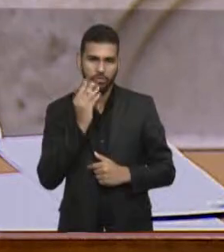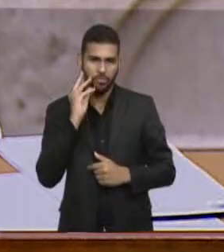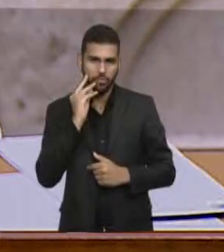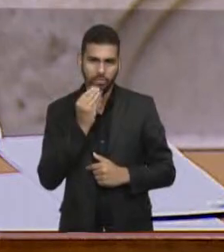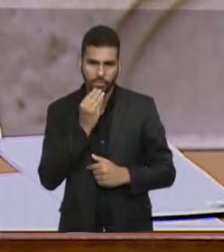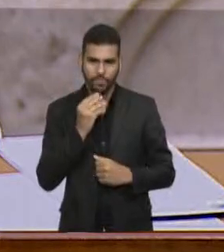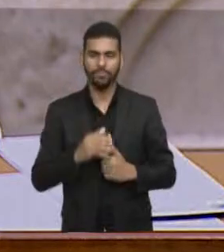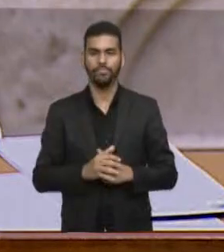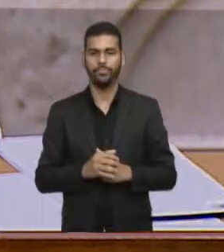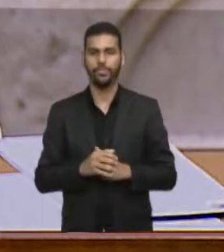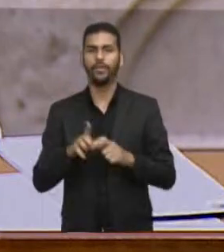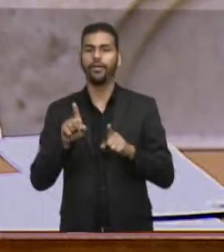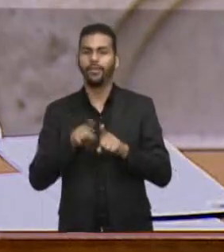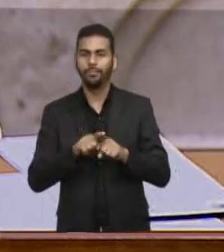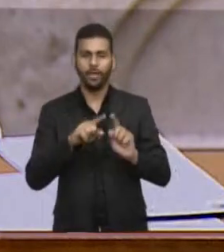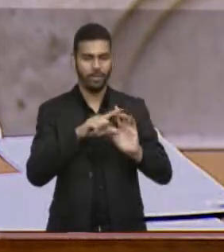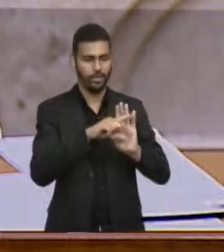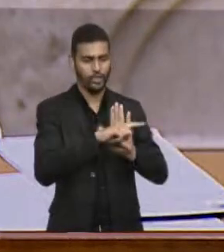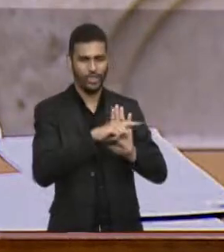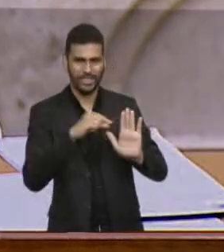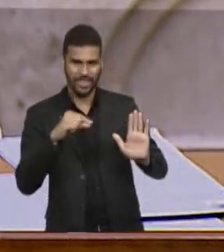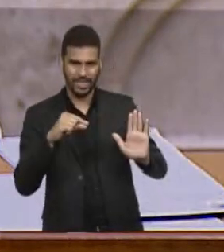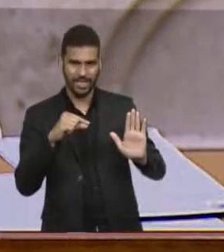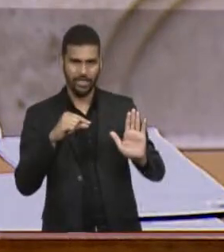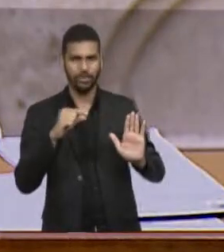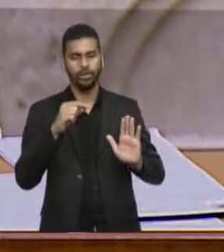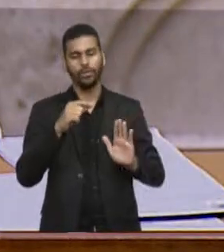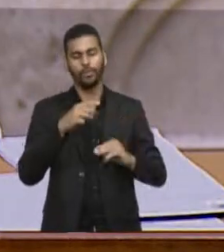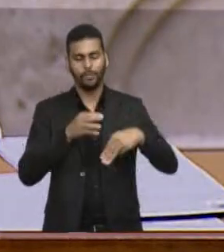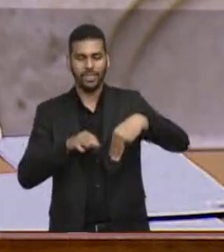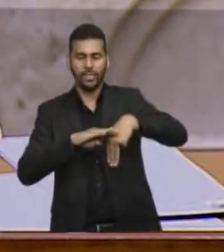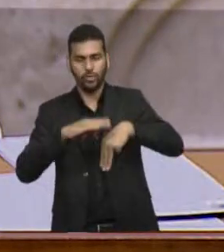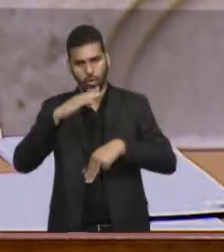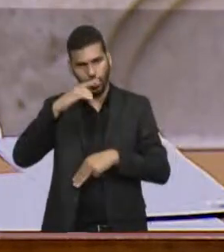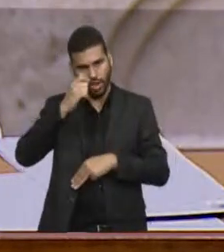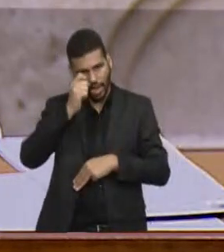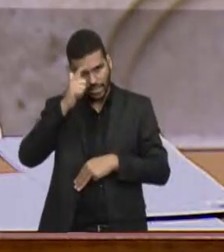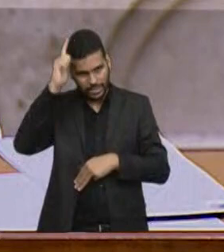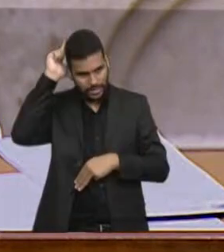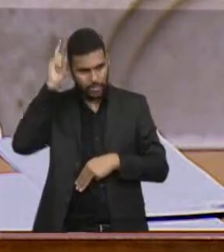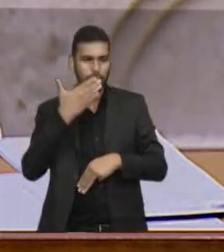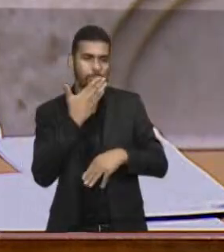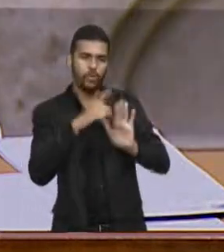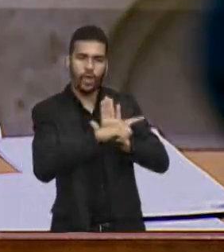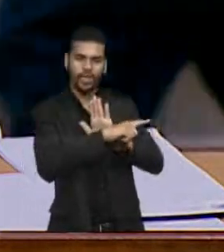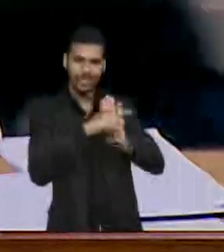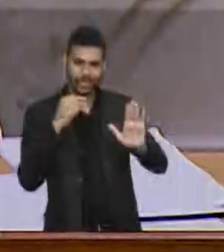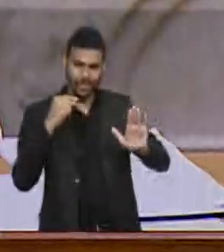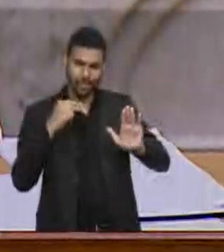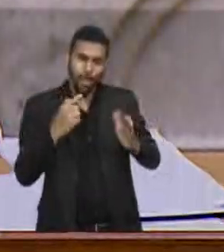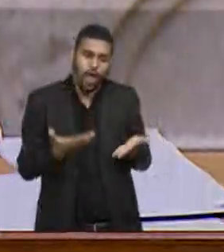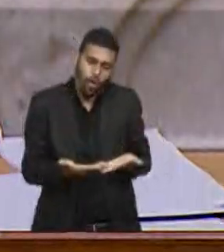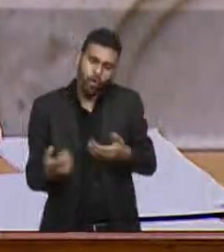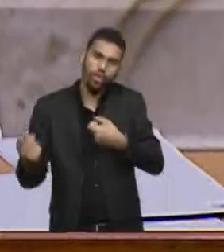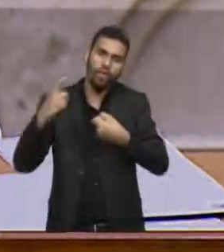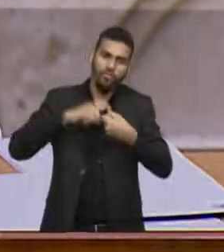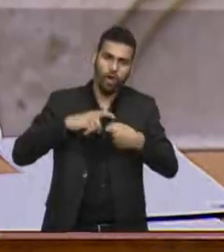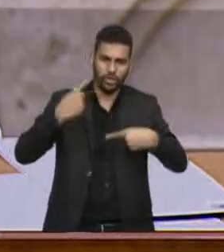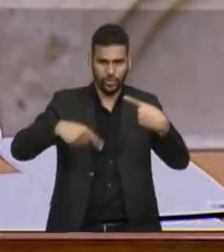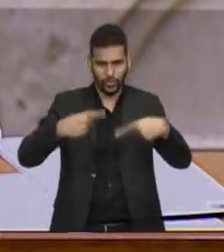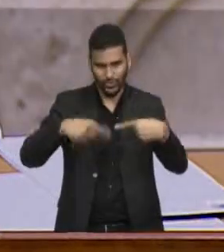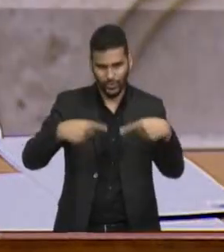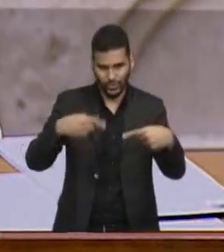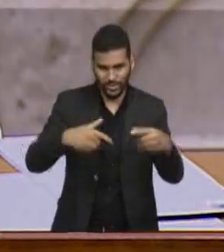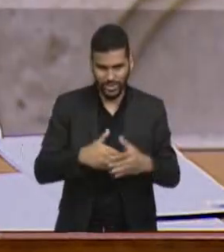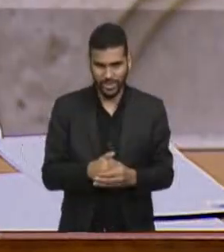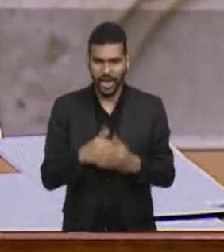houve pedido de destaque do Ministro Alexandre de Moraes e por isso hoje reiniciamos o julgamento com a palavra